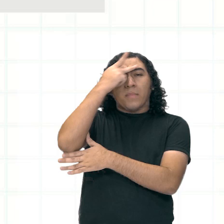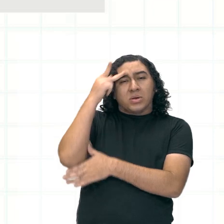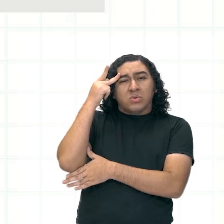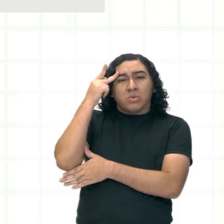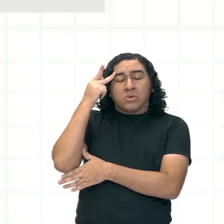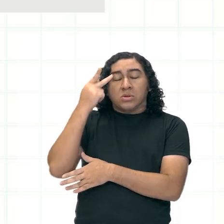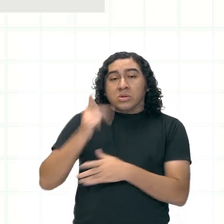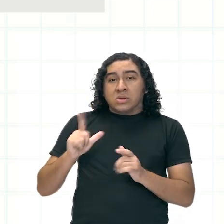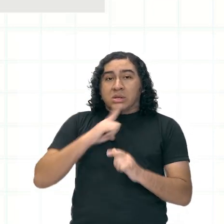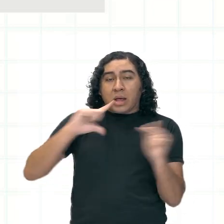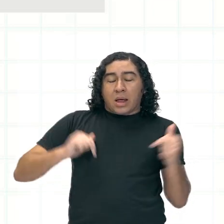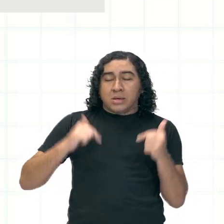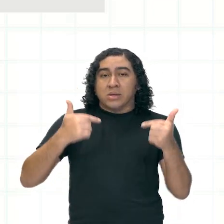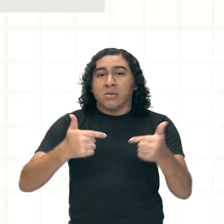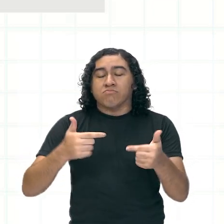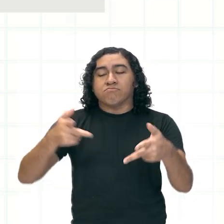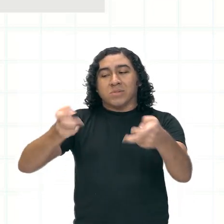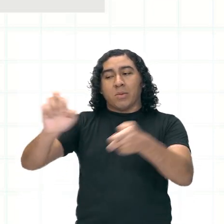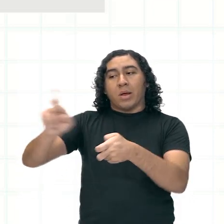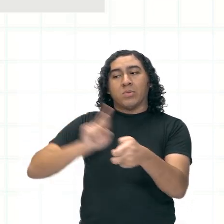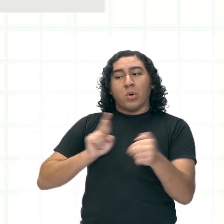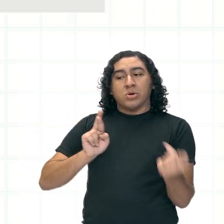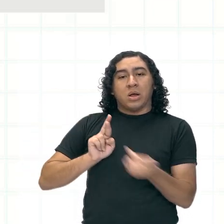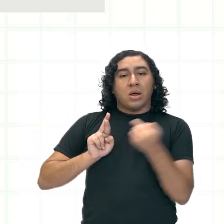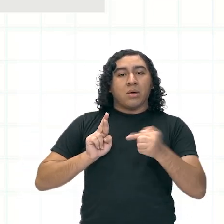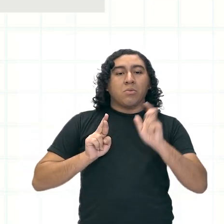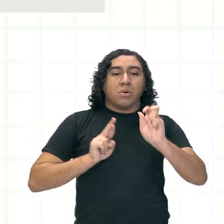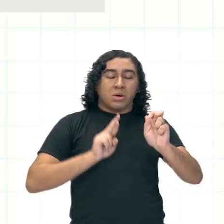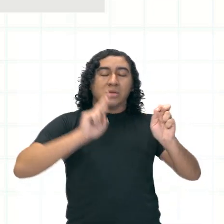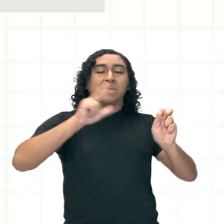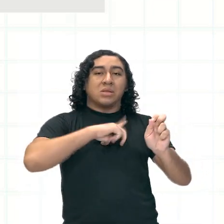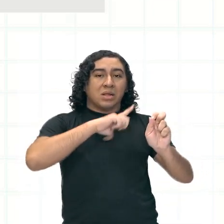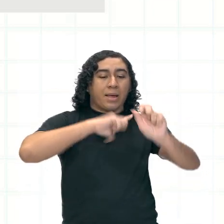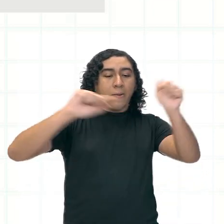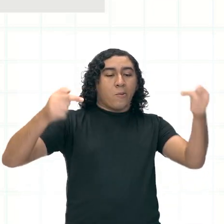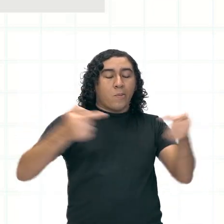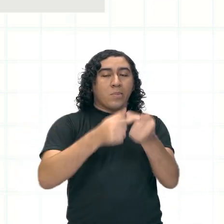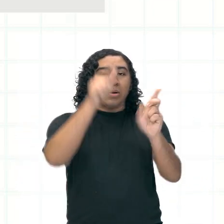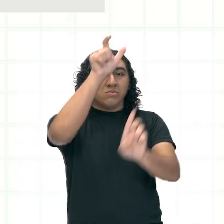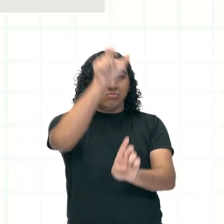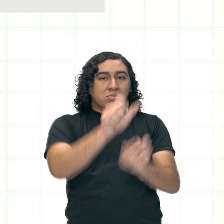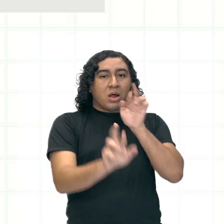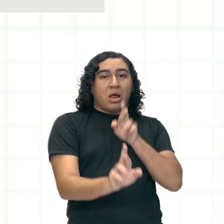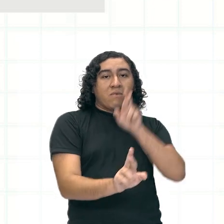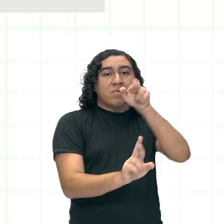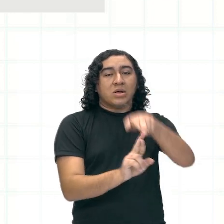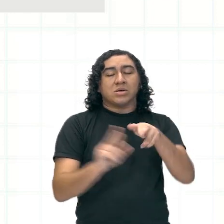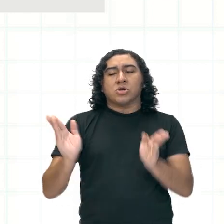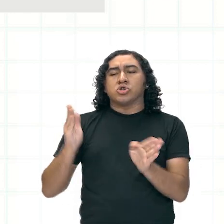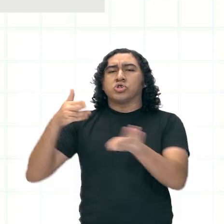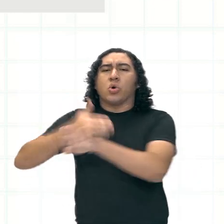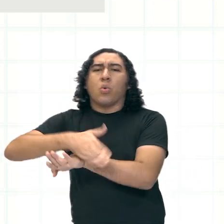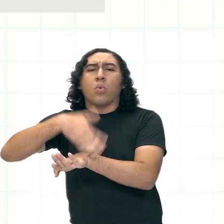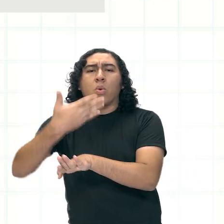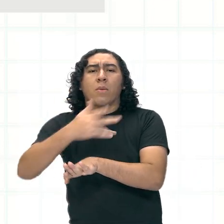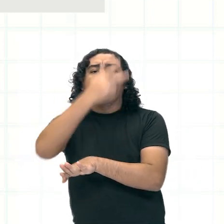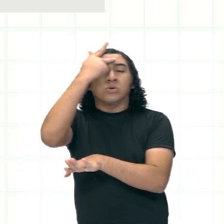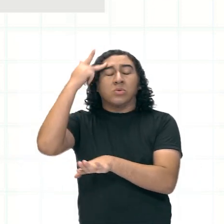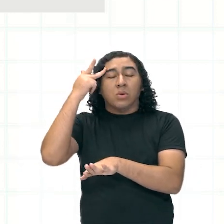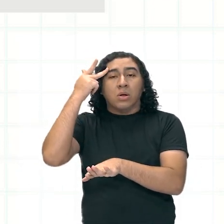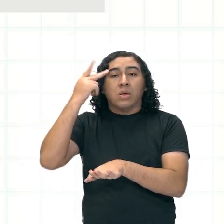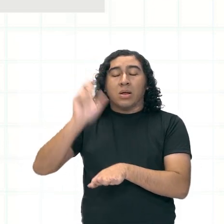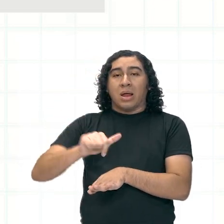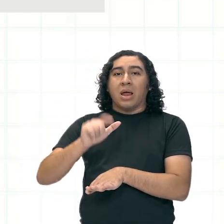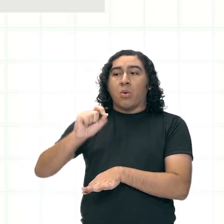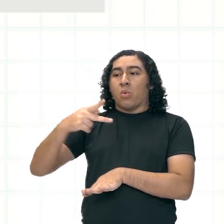Quem chegou? Observe que a resposta para essa pergunta traz o teu sujeito. Quem chegou? Os porteiros